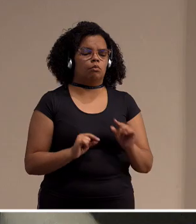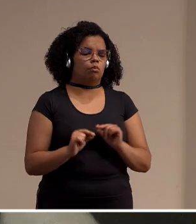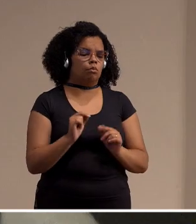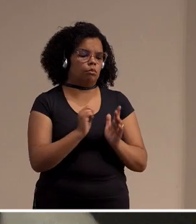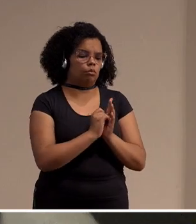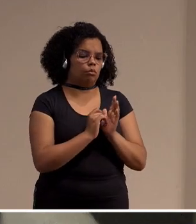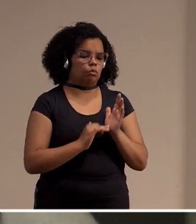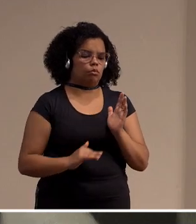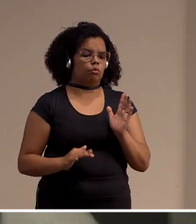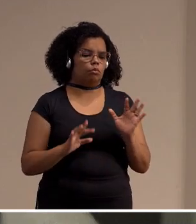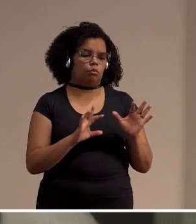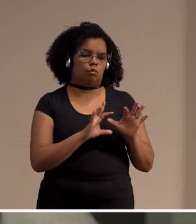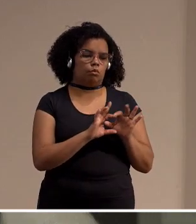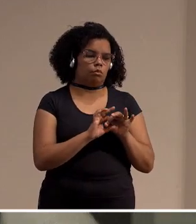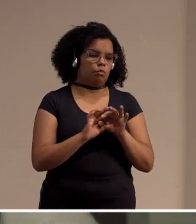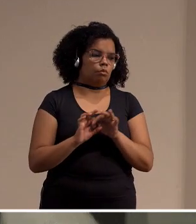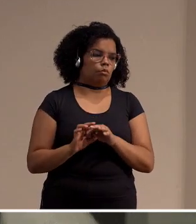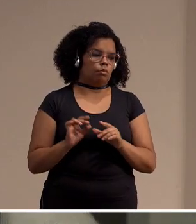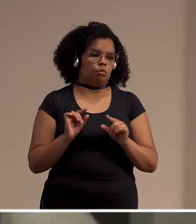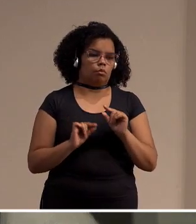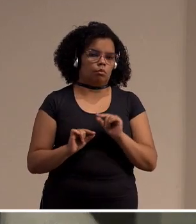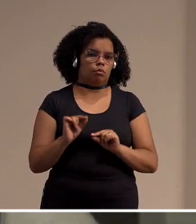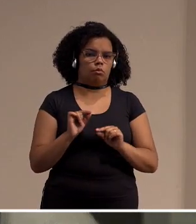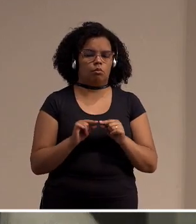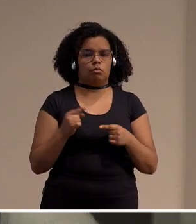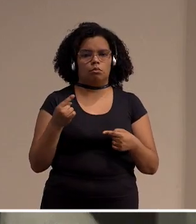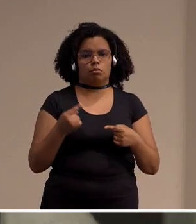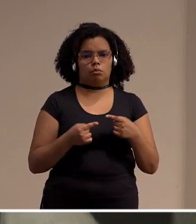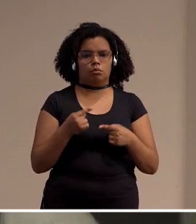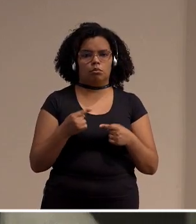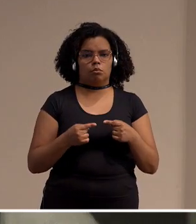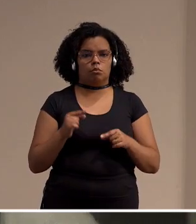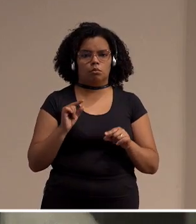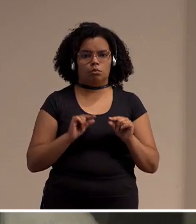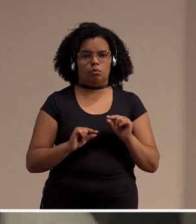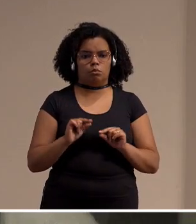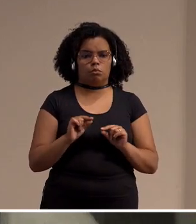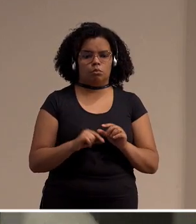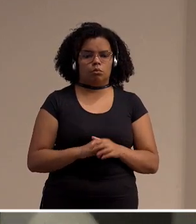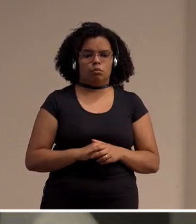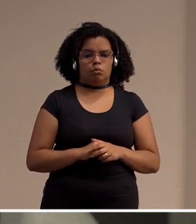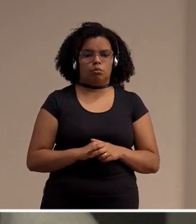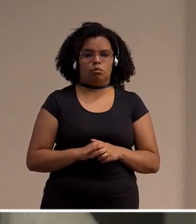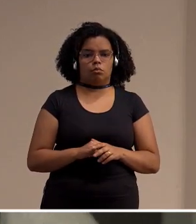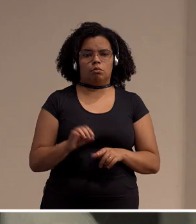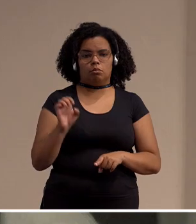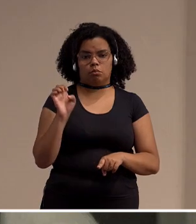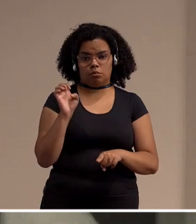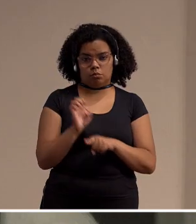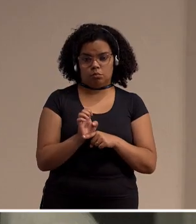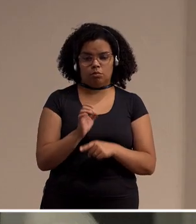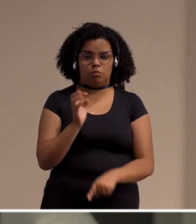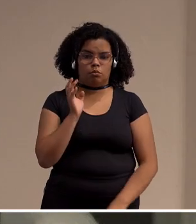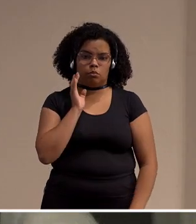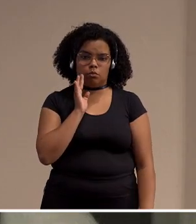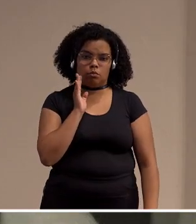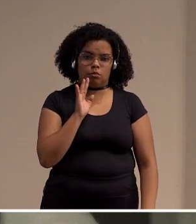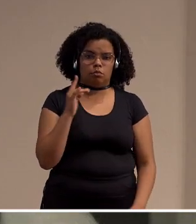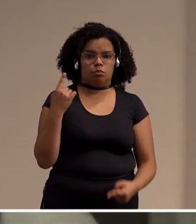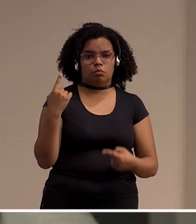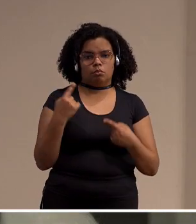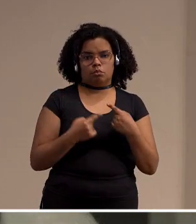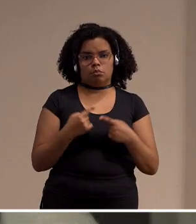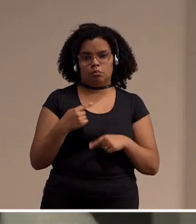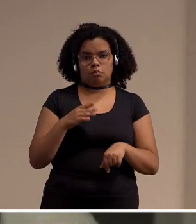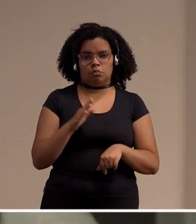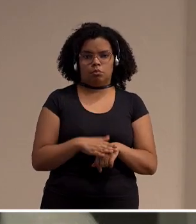num contexto em que os políticos são... O Estado é uma ficção, os políticos